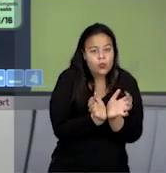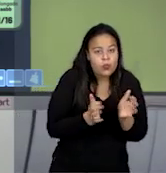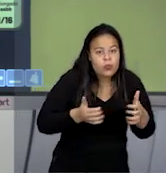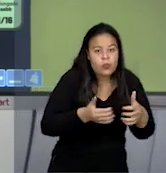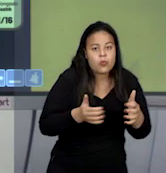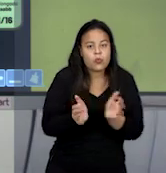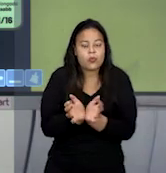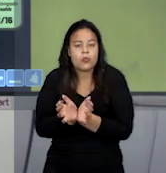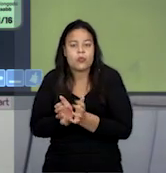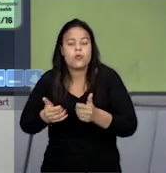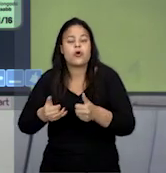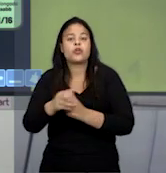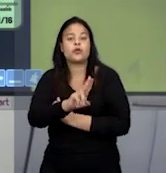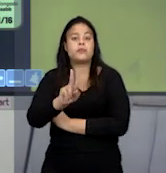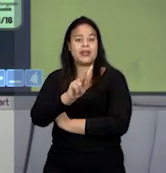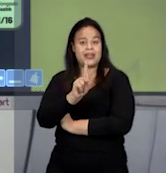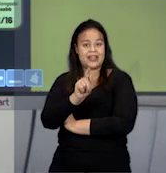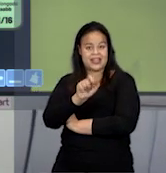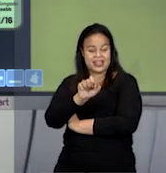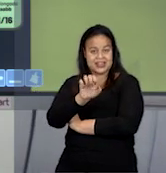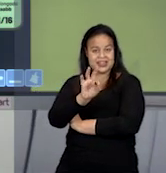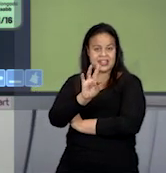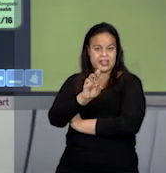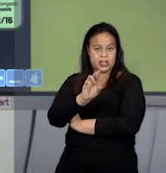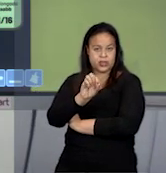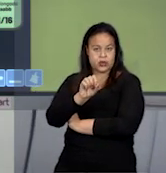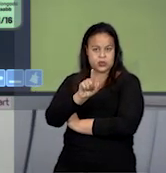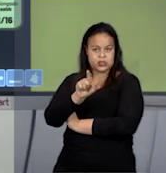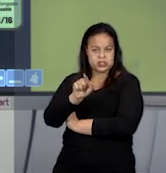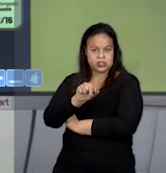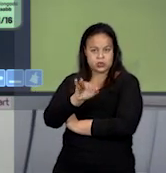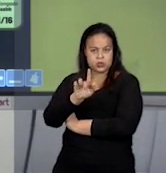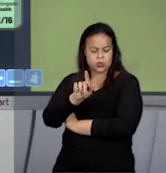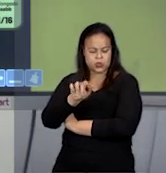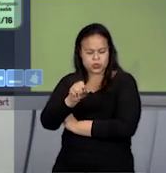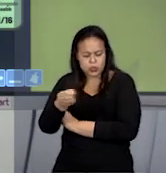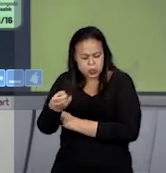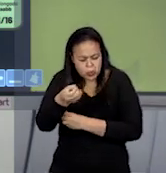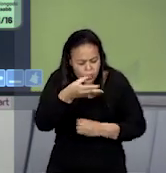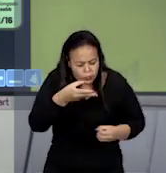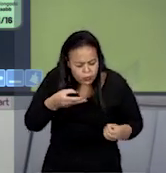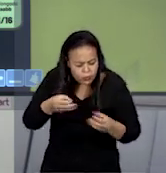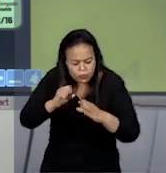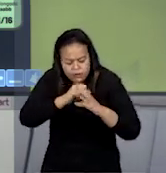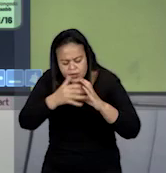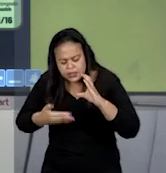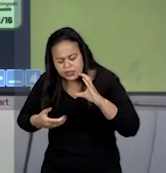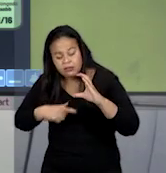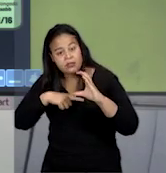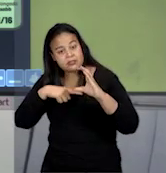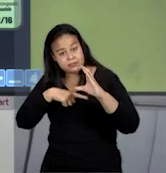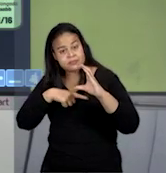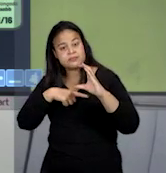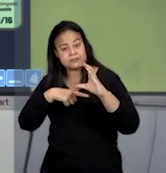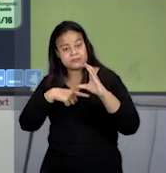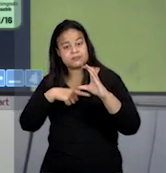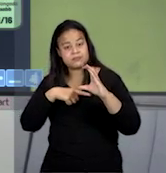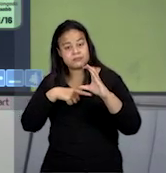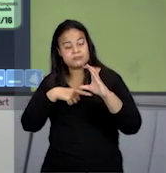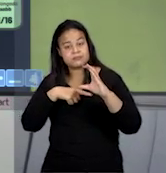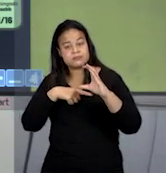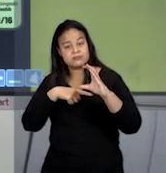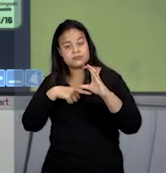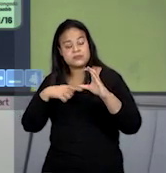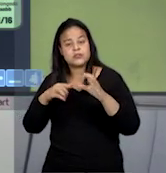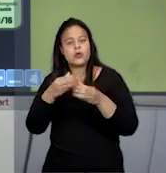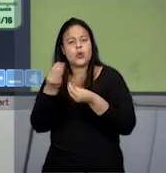heterozigoto, ele vai manifestar uma nova característica. Nesse caso aqui vai ser o quê? A forma discoide das